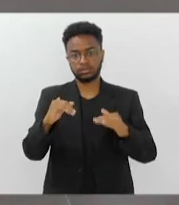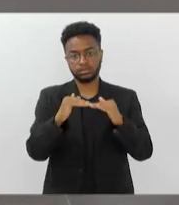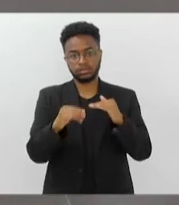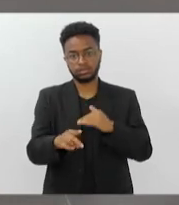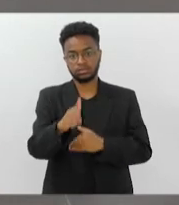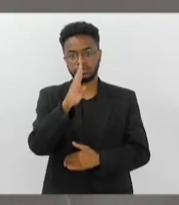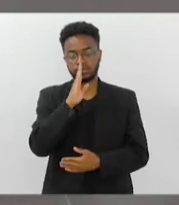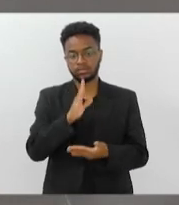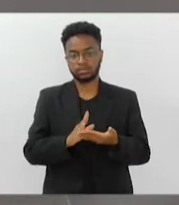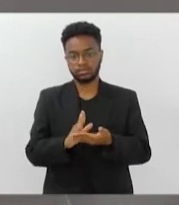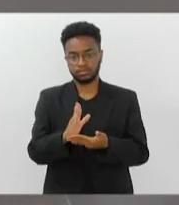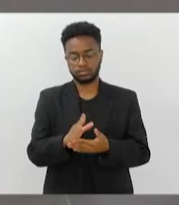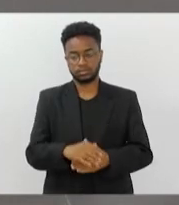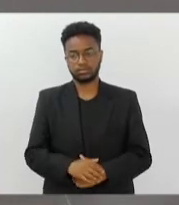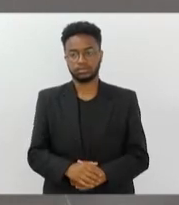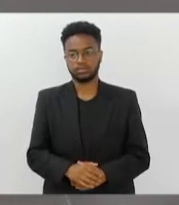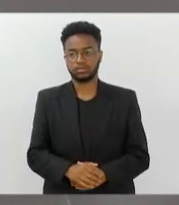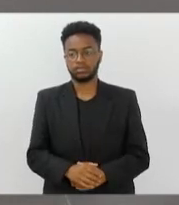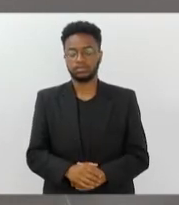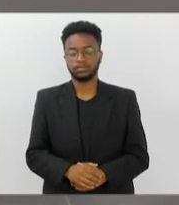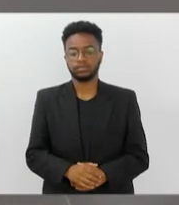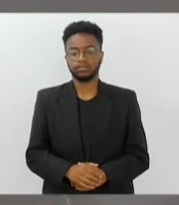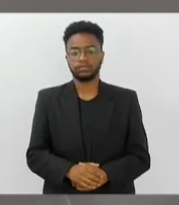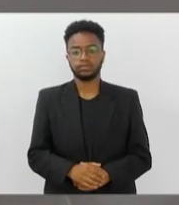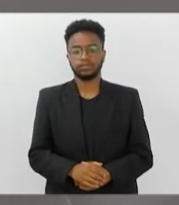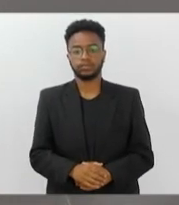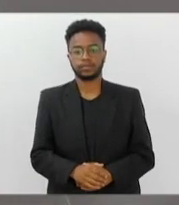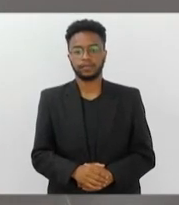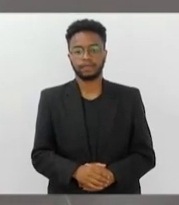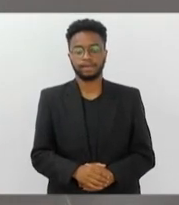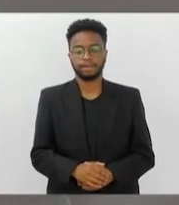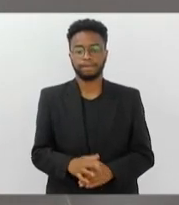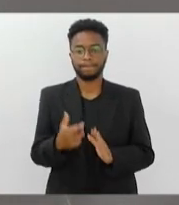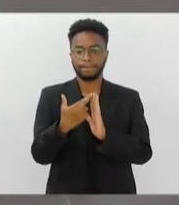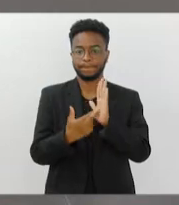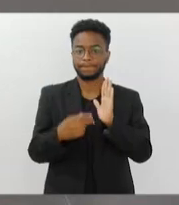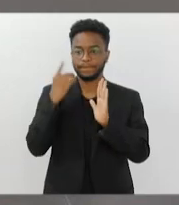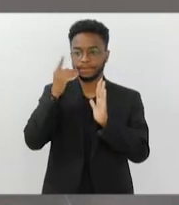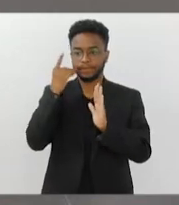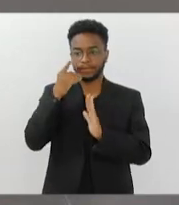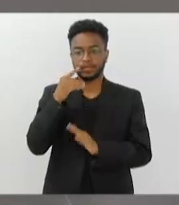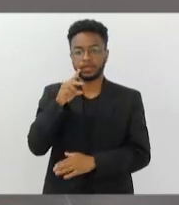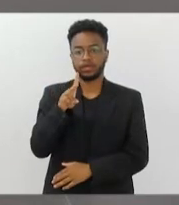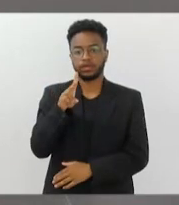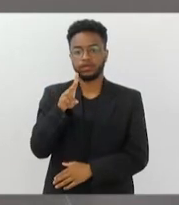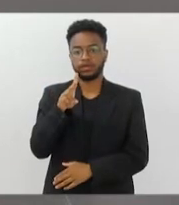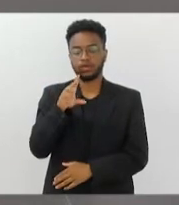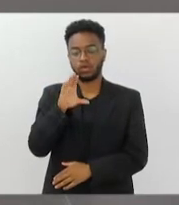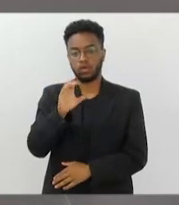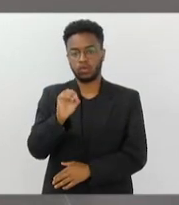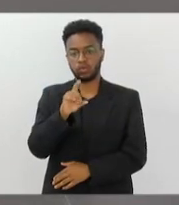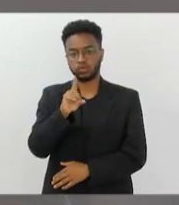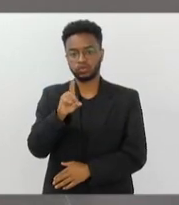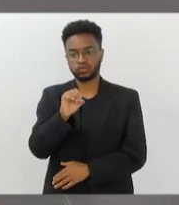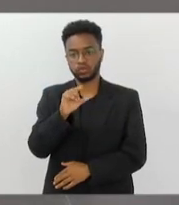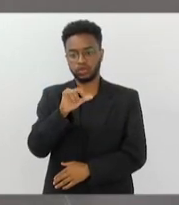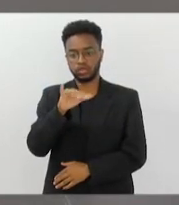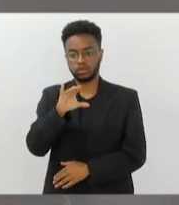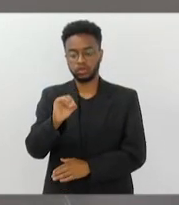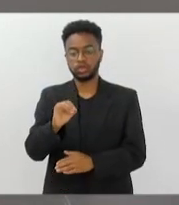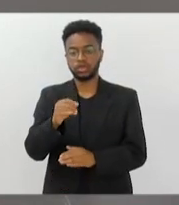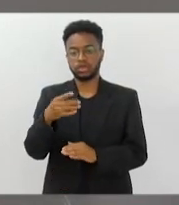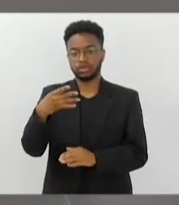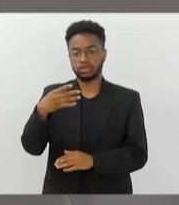que acordam permaneçam como estão. Aprovado. Relatoria agora, deputado Vinícius Cozolino. 34 foi retirado de